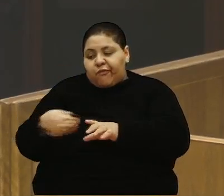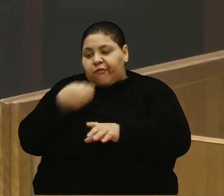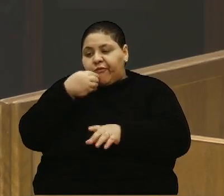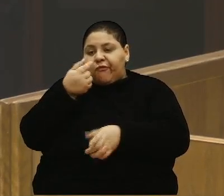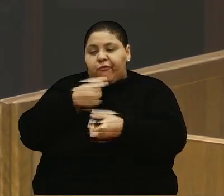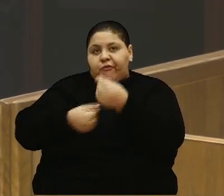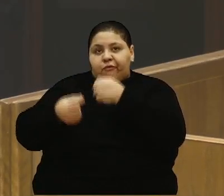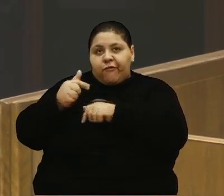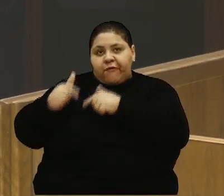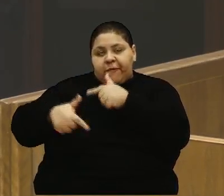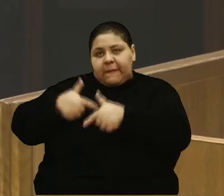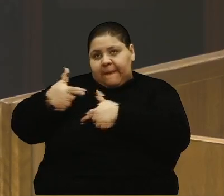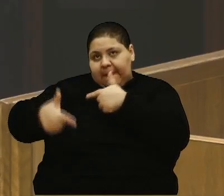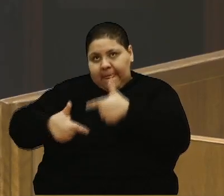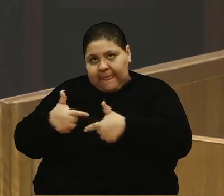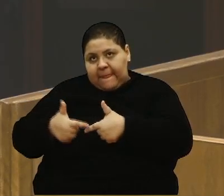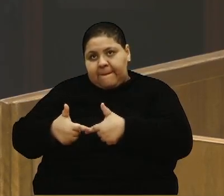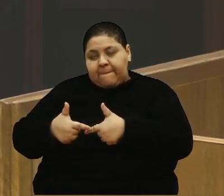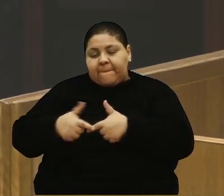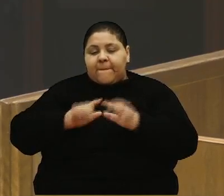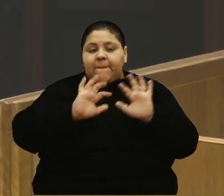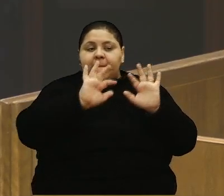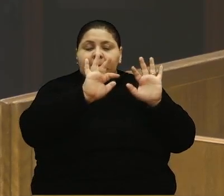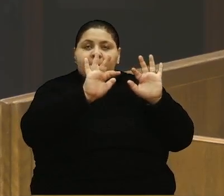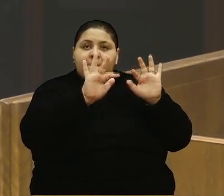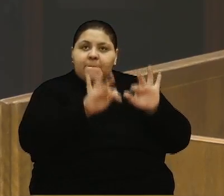e empregos. Dispensa